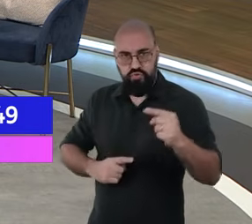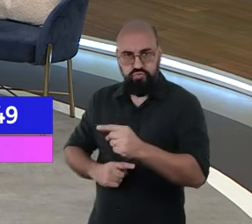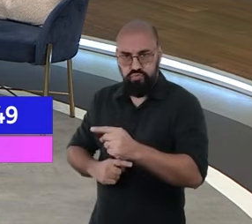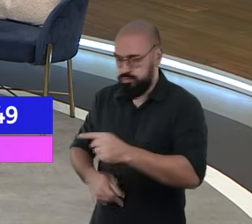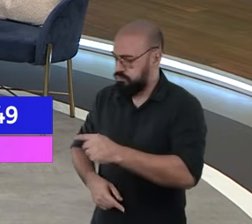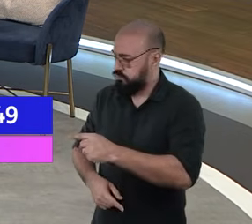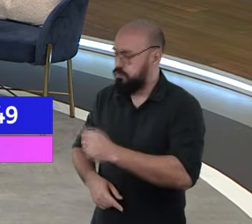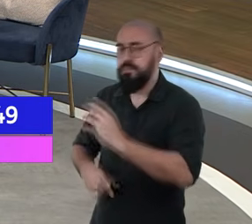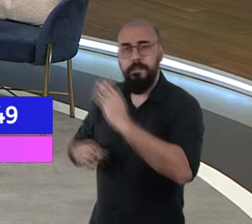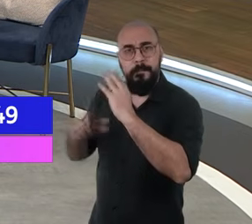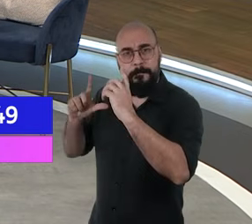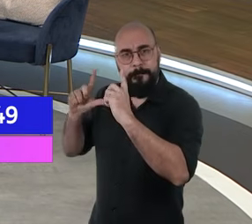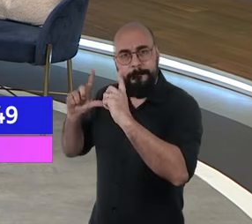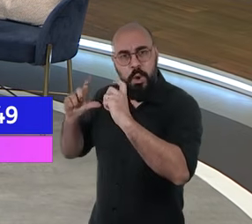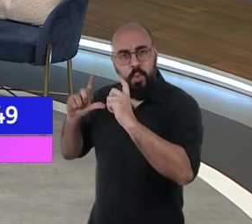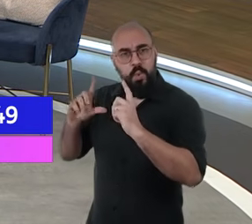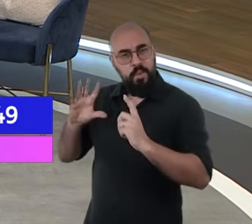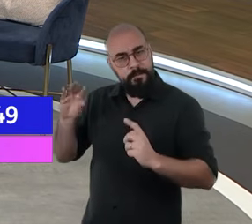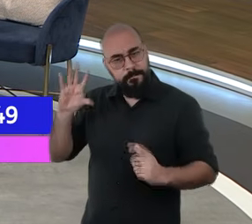98244